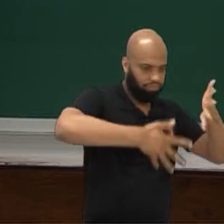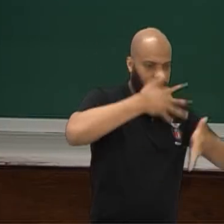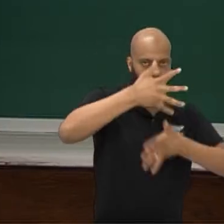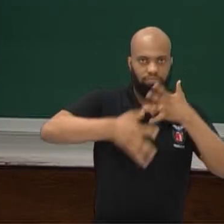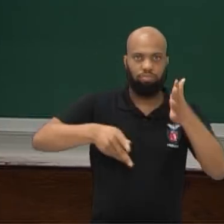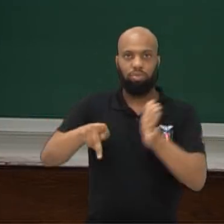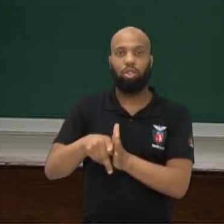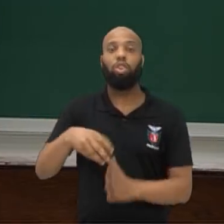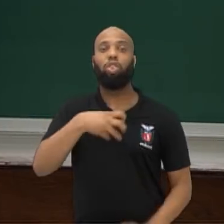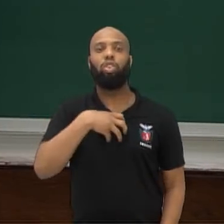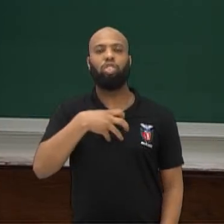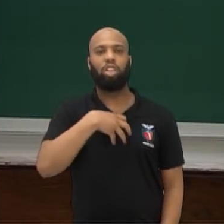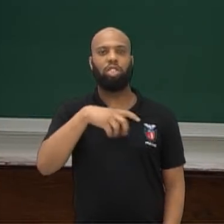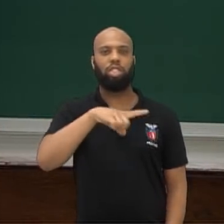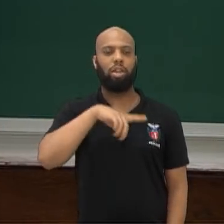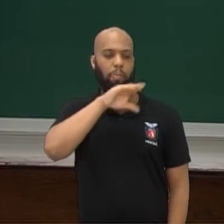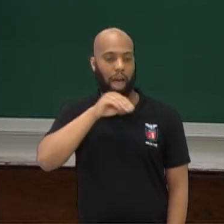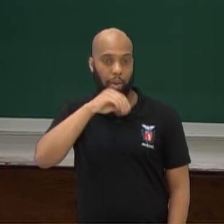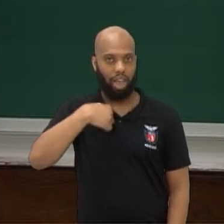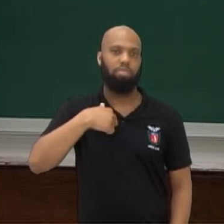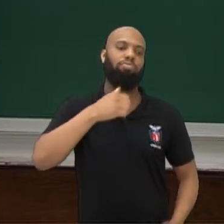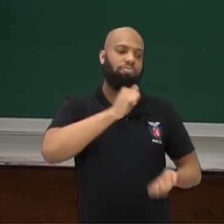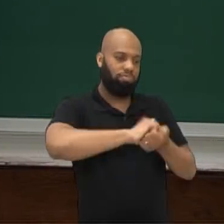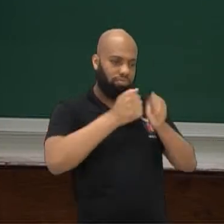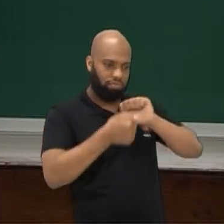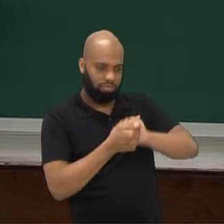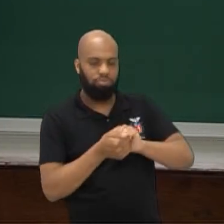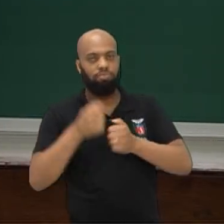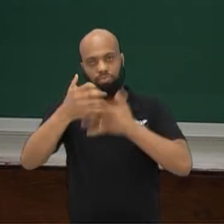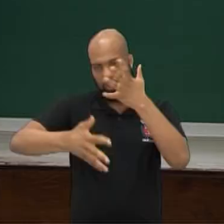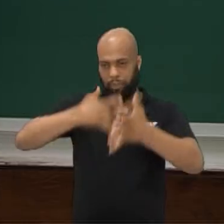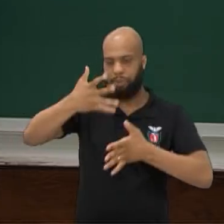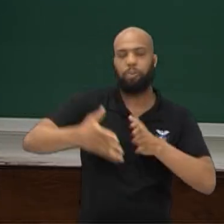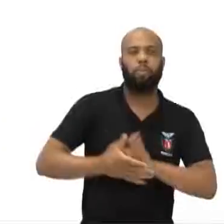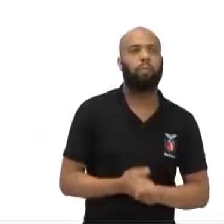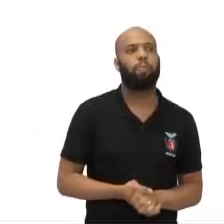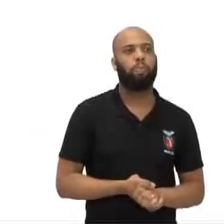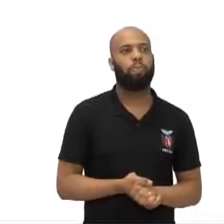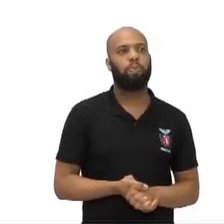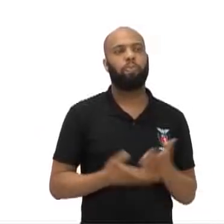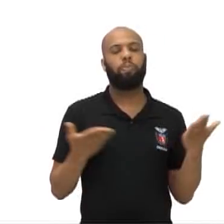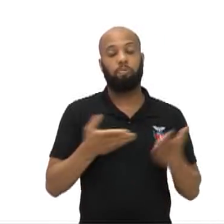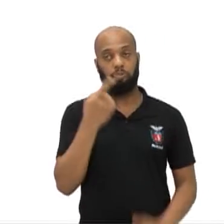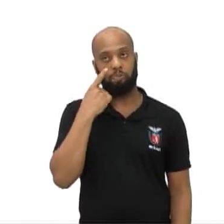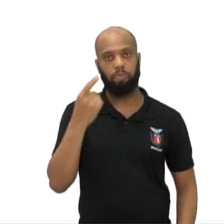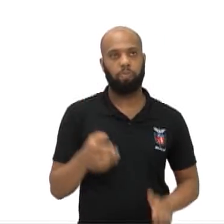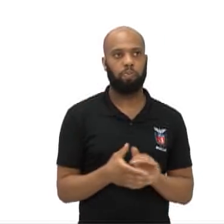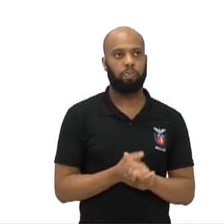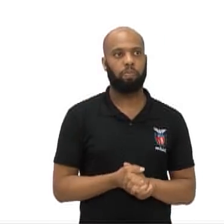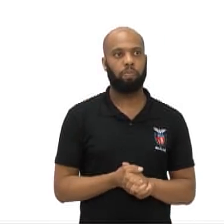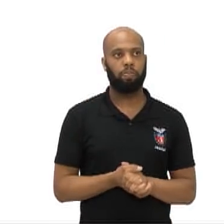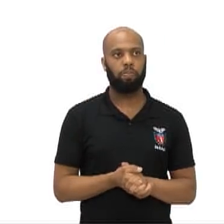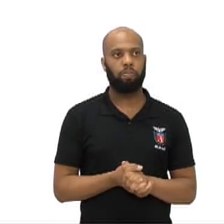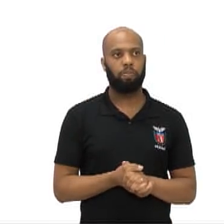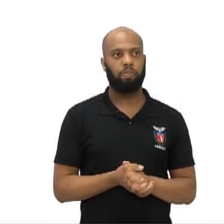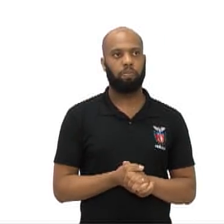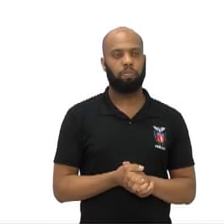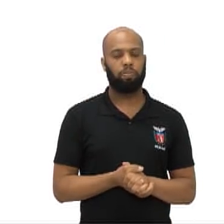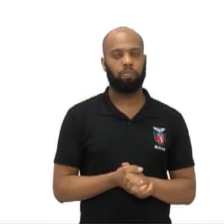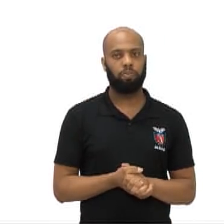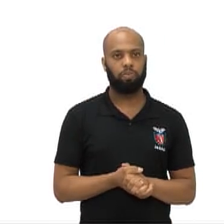ali na linguagem oralizada falada que vocês vão ouvir, certo? Então, começa lá. A Leon